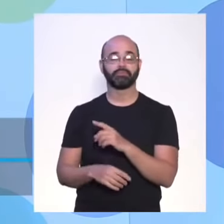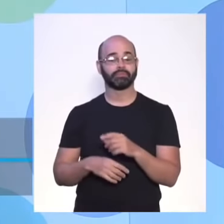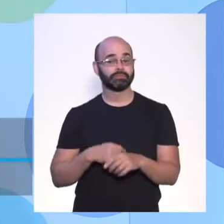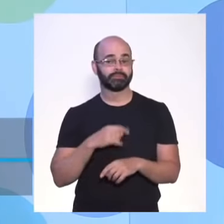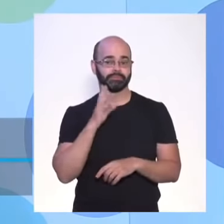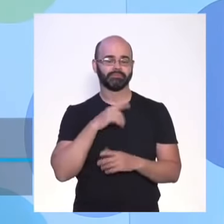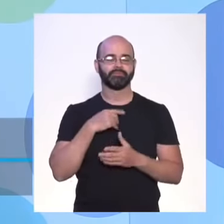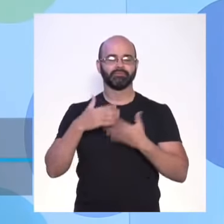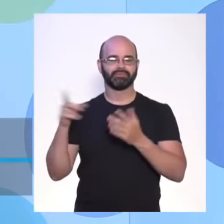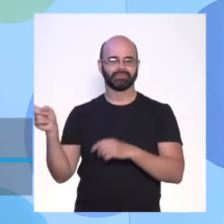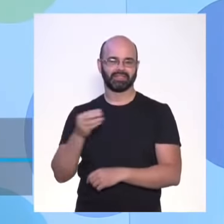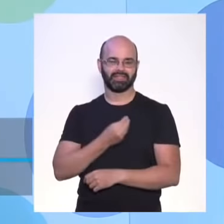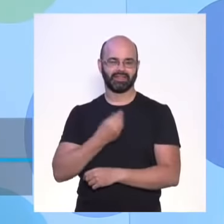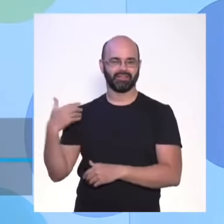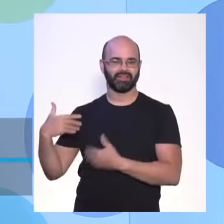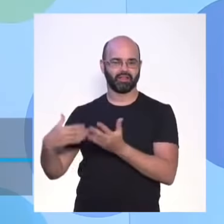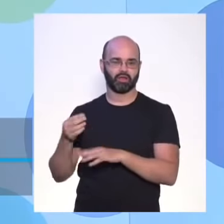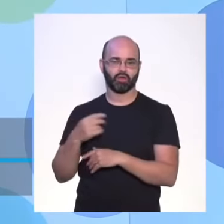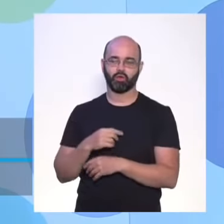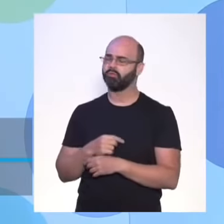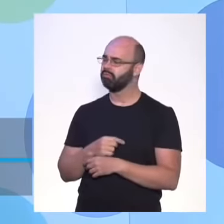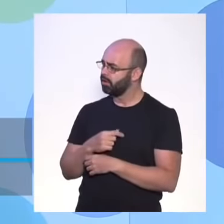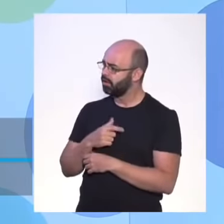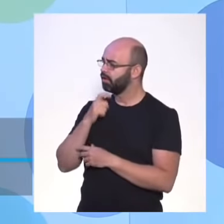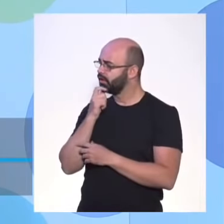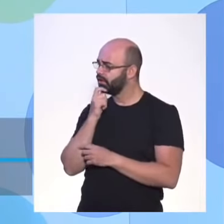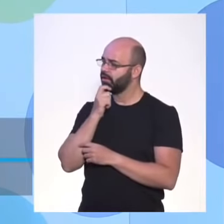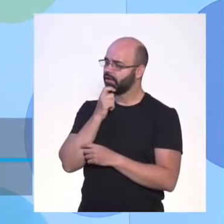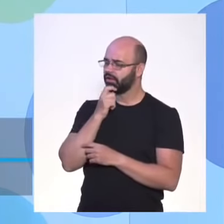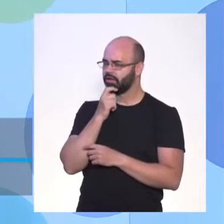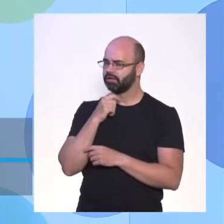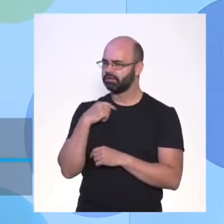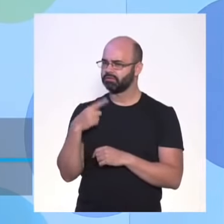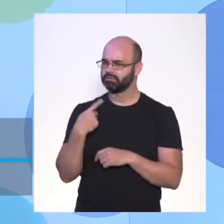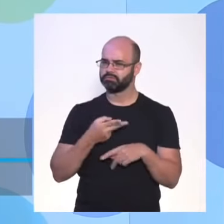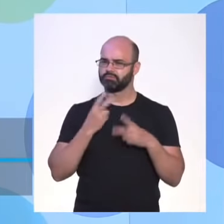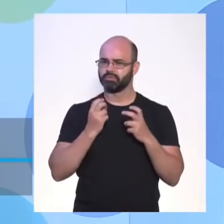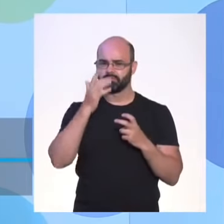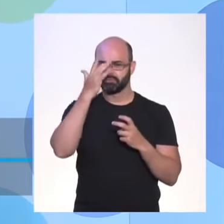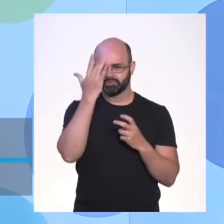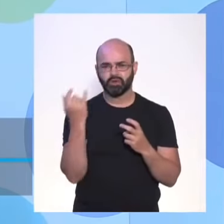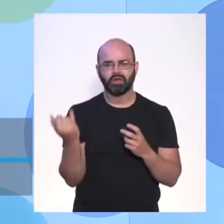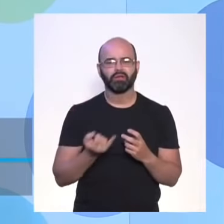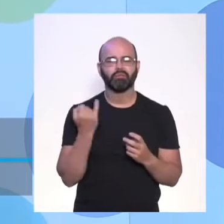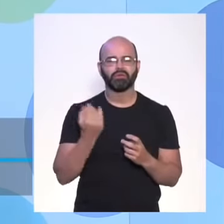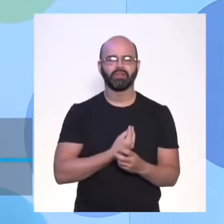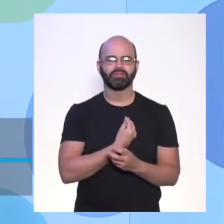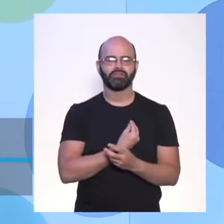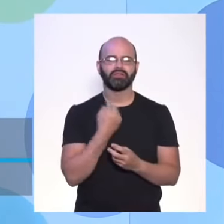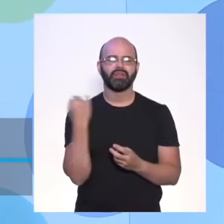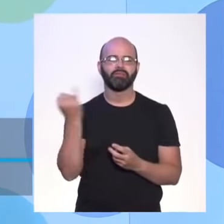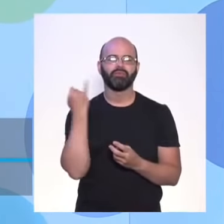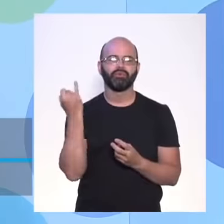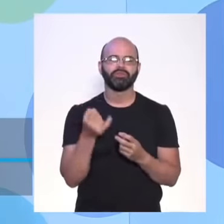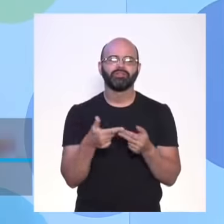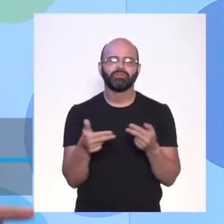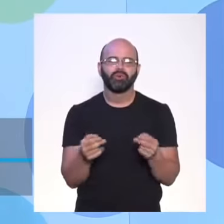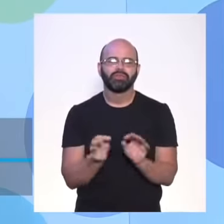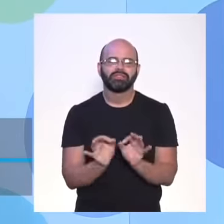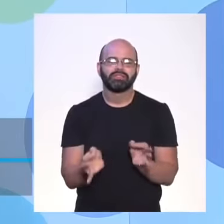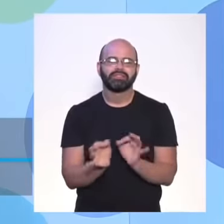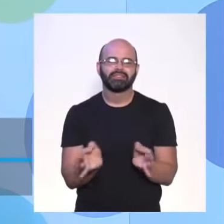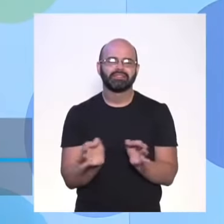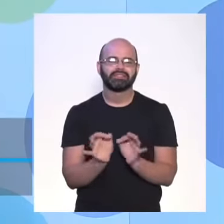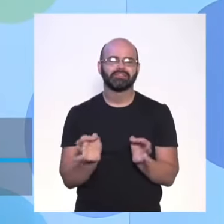piloto vai percebendo que as pessoas deixam de dar valor às pequenas coisas da vida e aí você lembra que